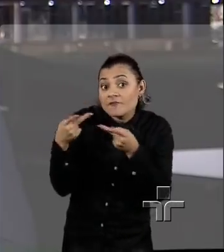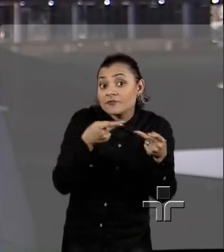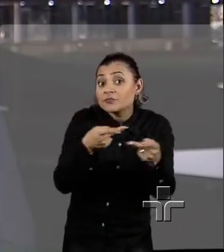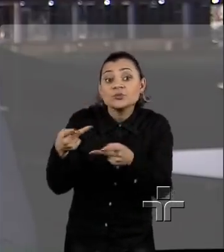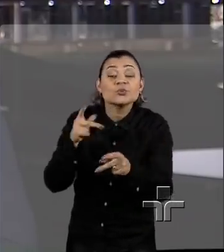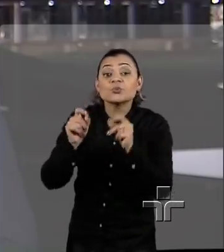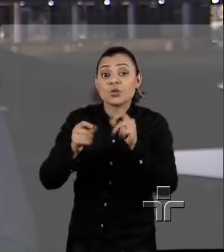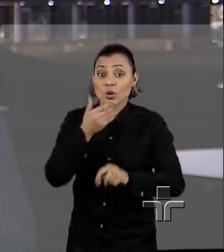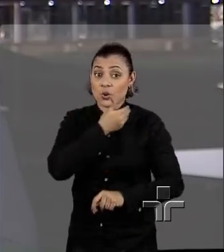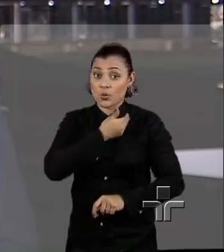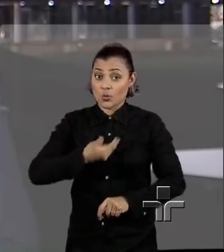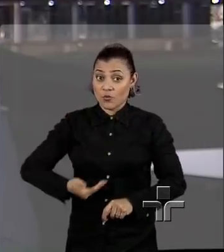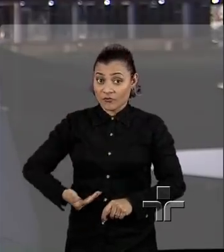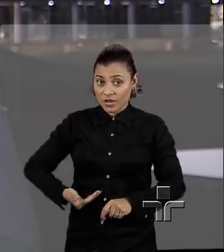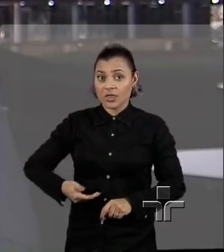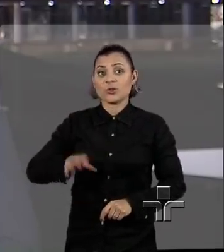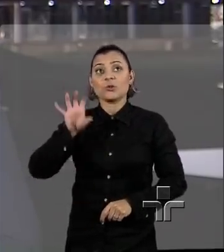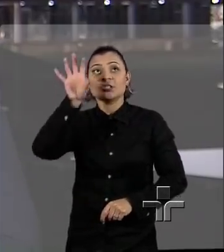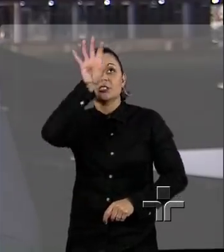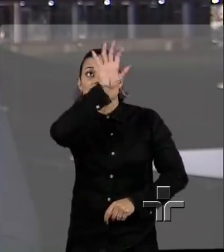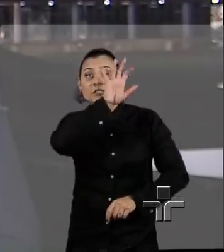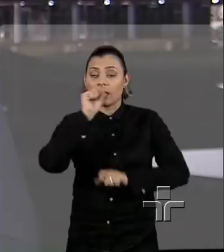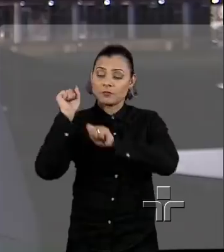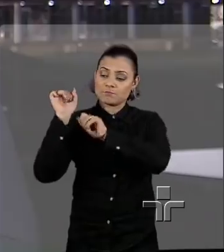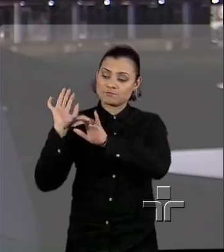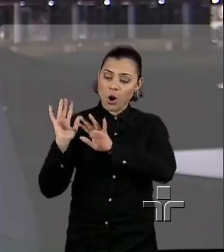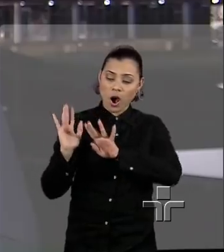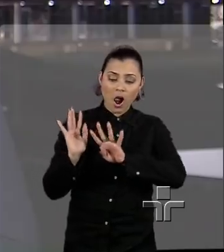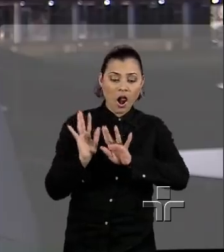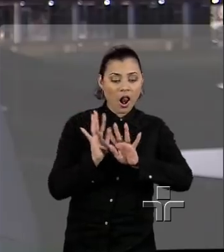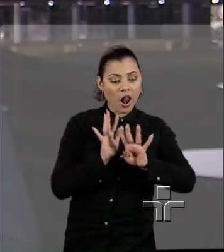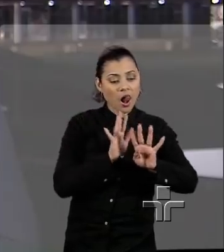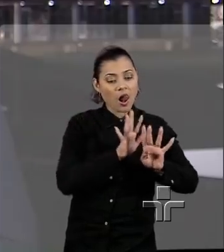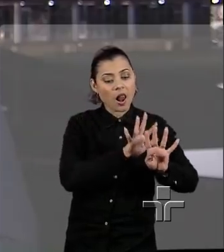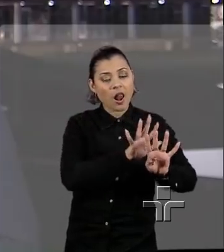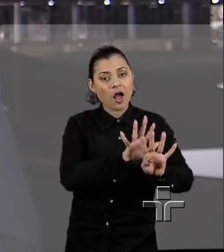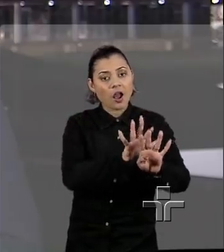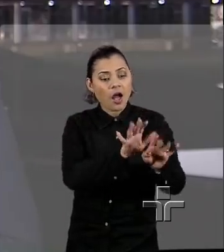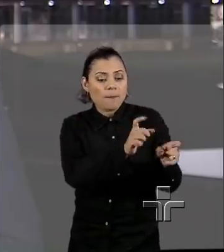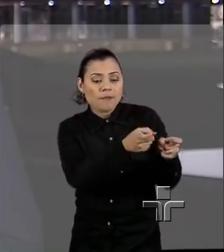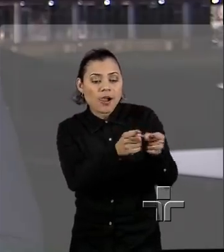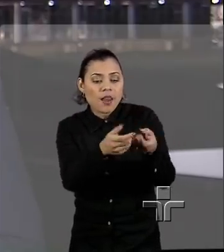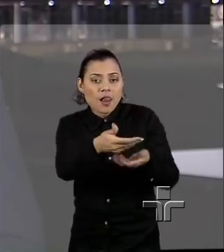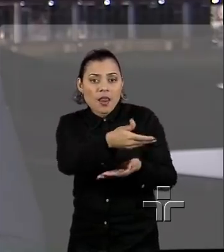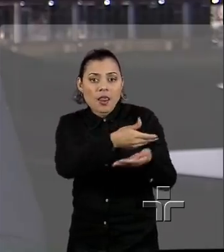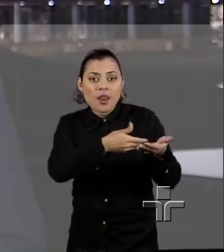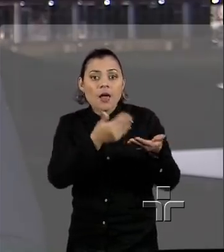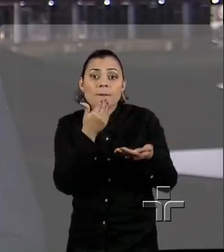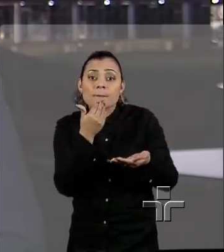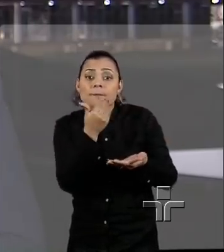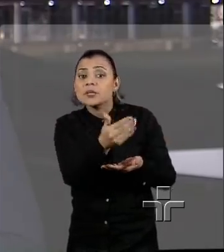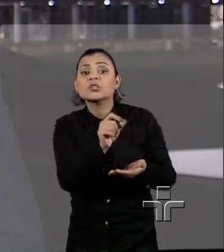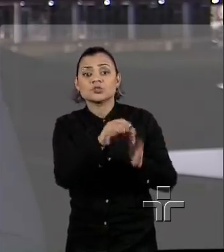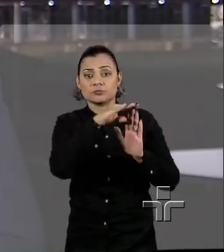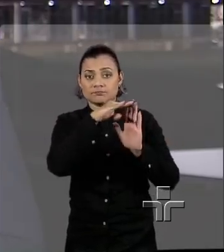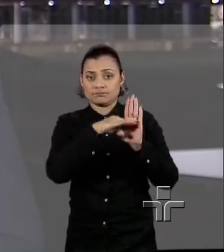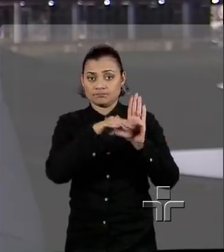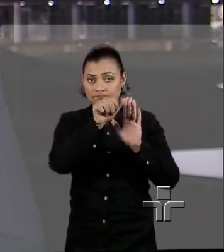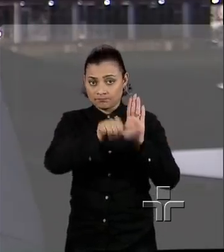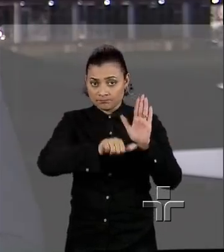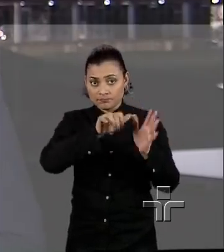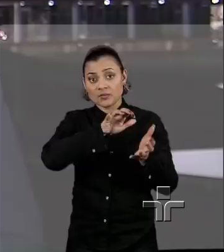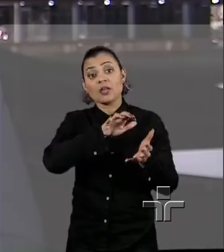dos governadores dos estados para conversar com políticos, parlamentares e pedir a manutenção dos servidores estaduais